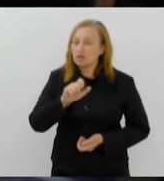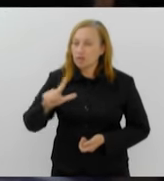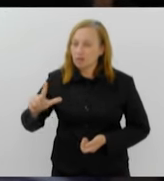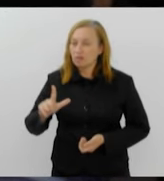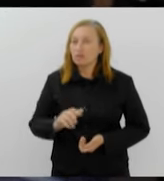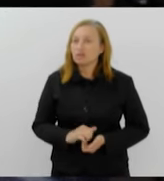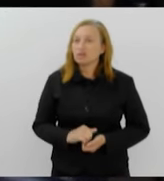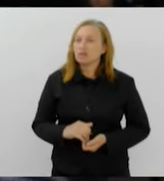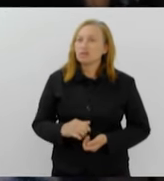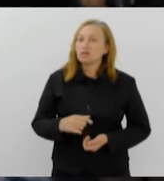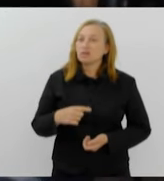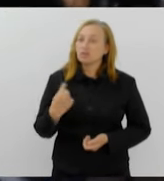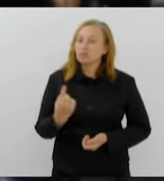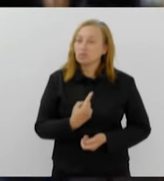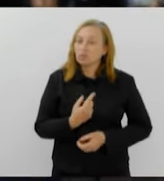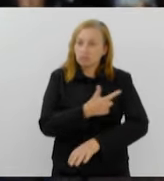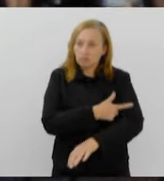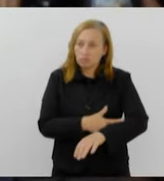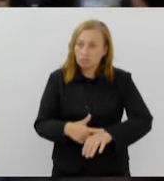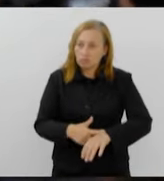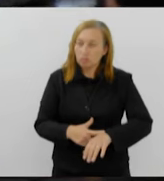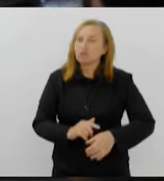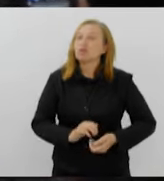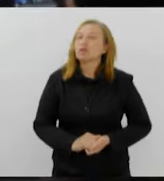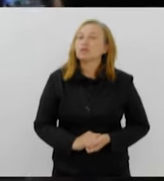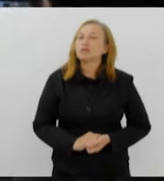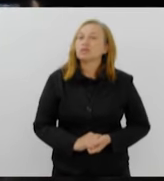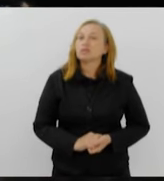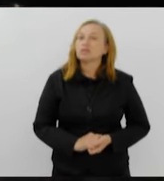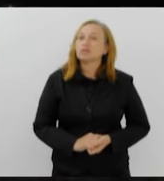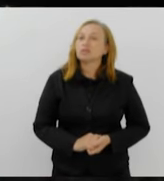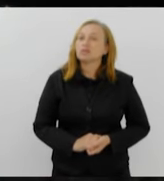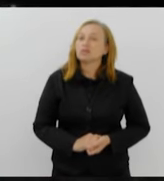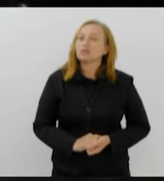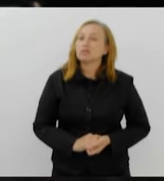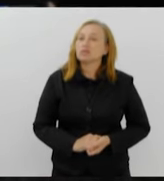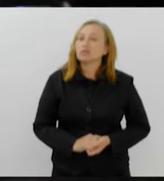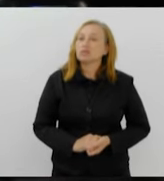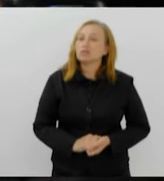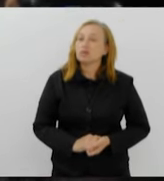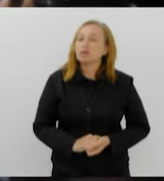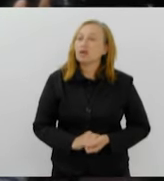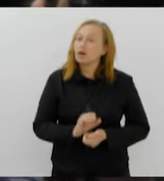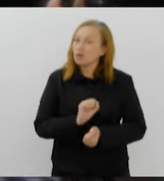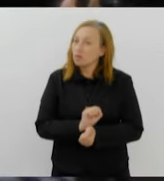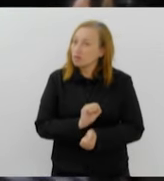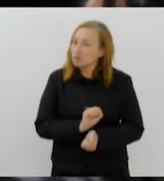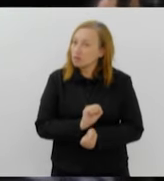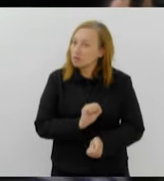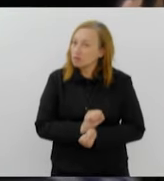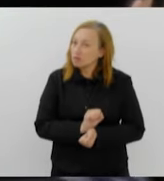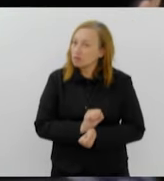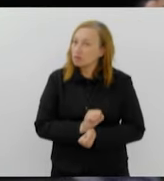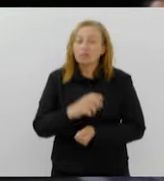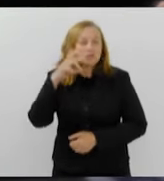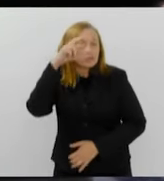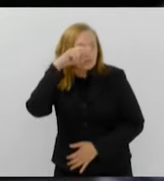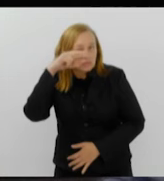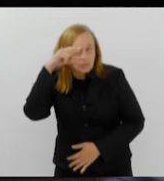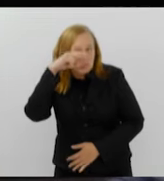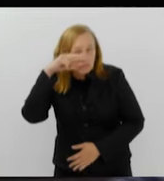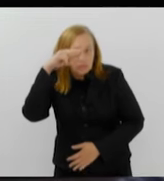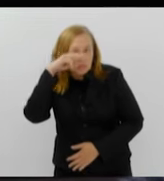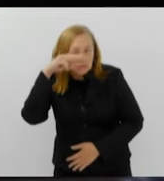dizer que a nossa conduta tem que ser uma conduta de aguardar as investigações